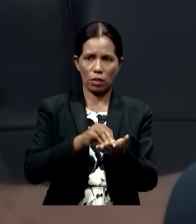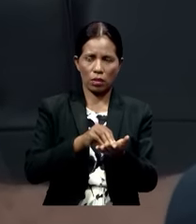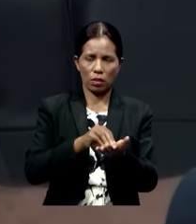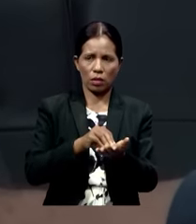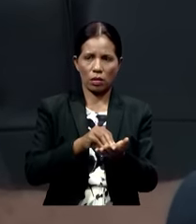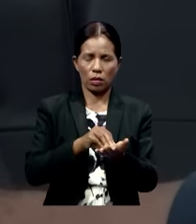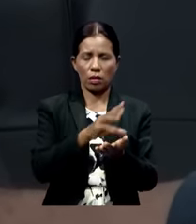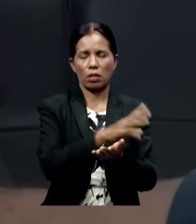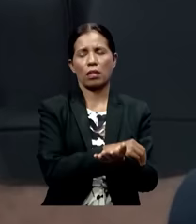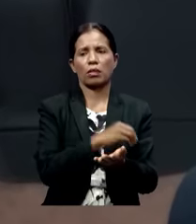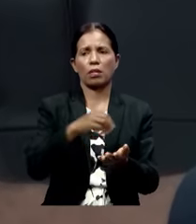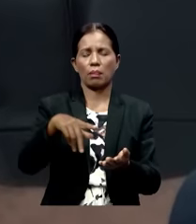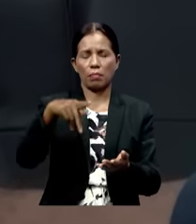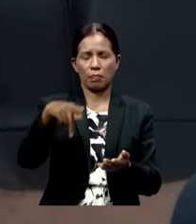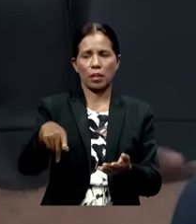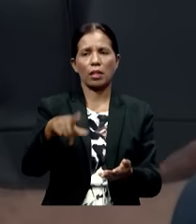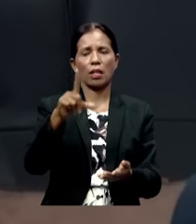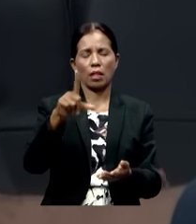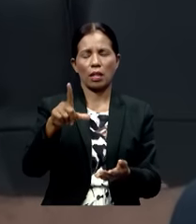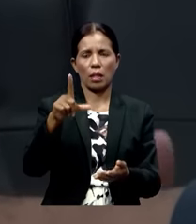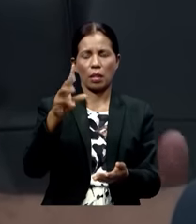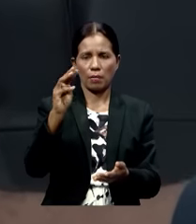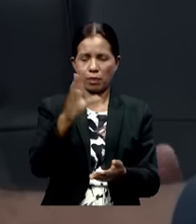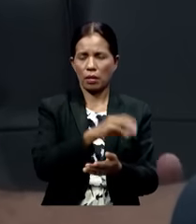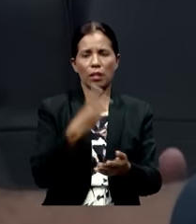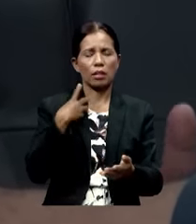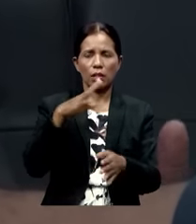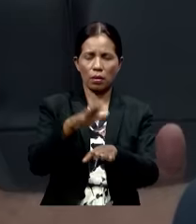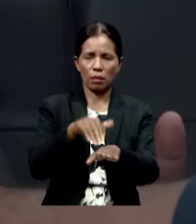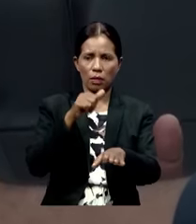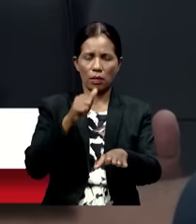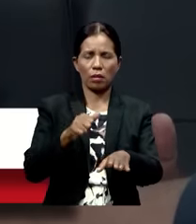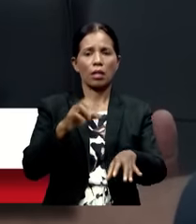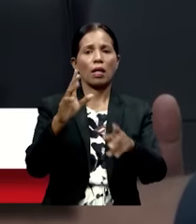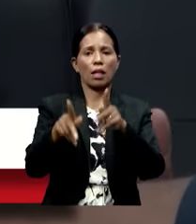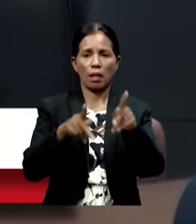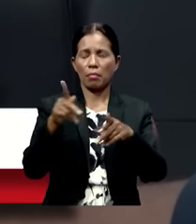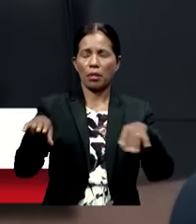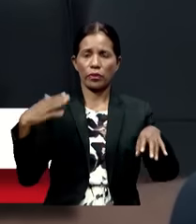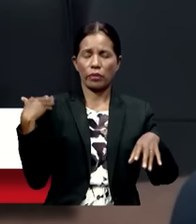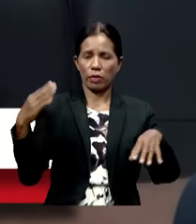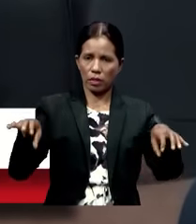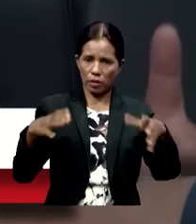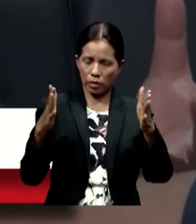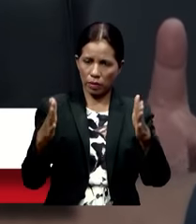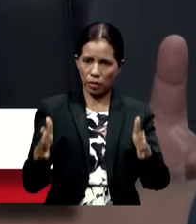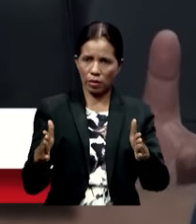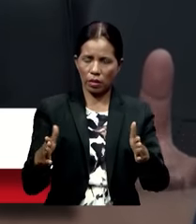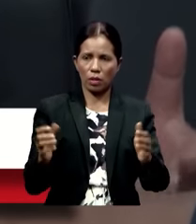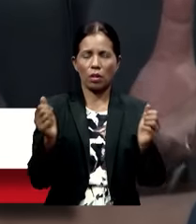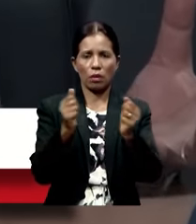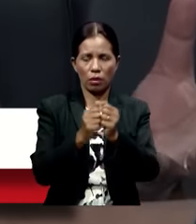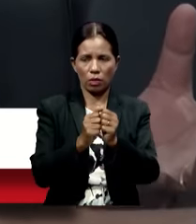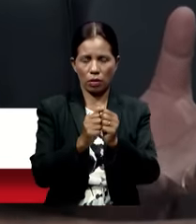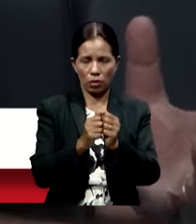Pacific Labor Scheme. Então, ita halona recrutamento ba ita ne trabalhadores ira nebe maka ho habilidade nebe